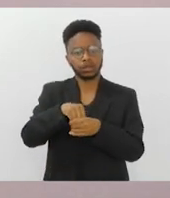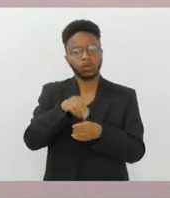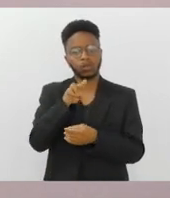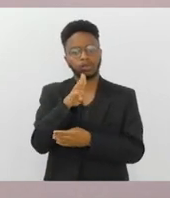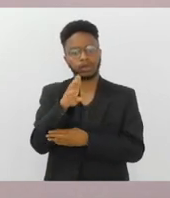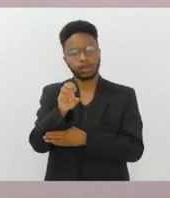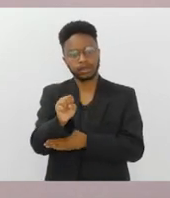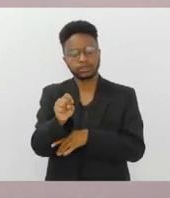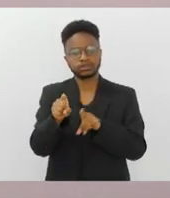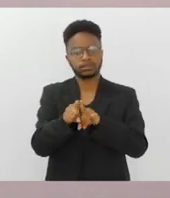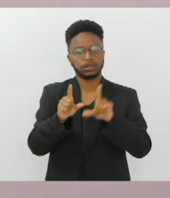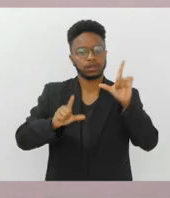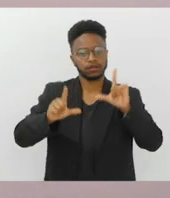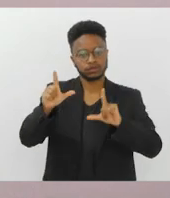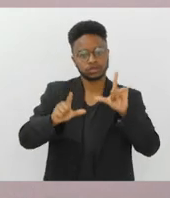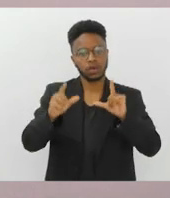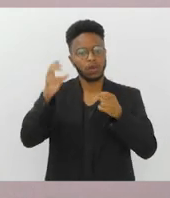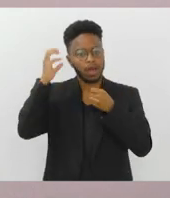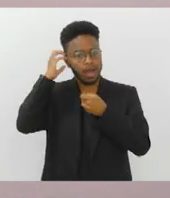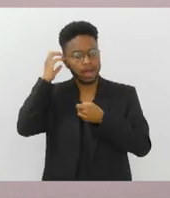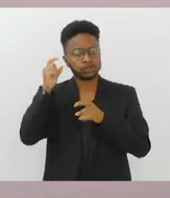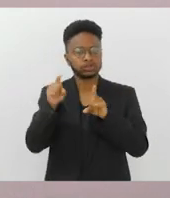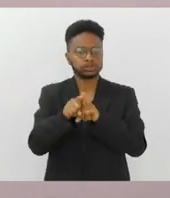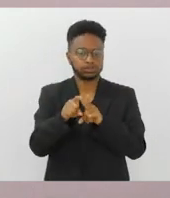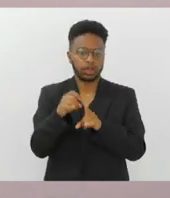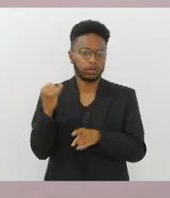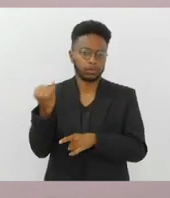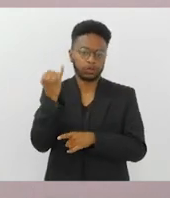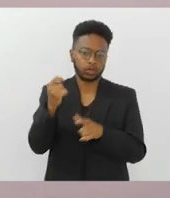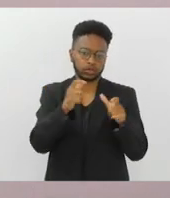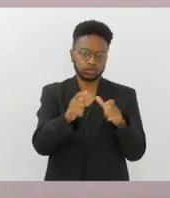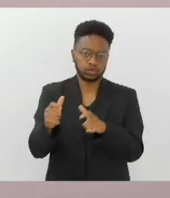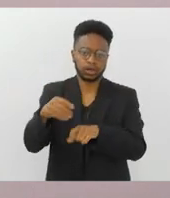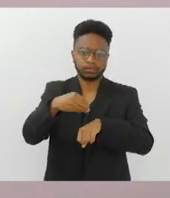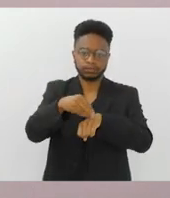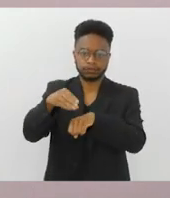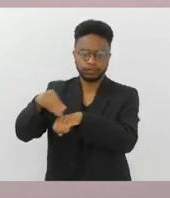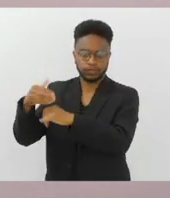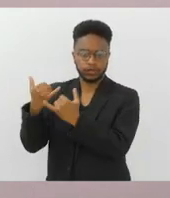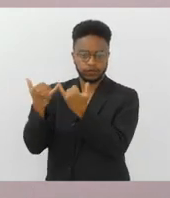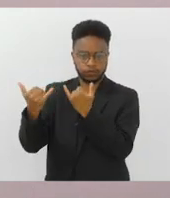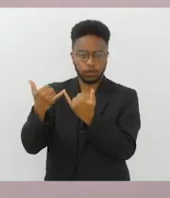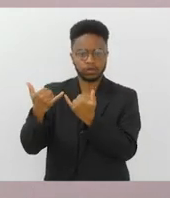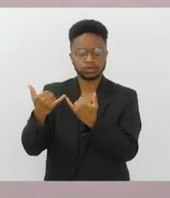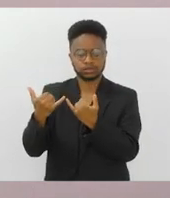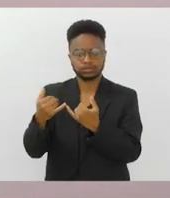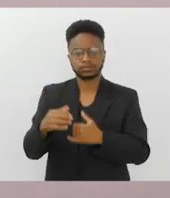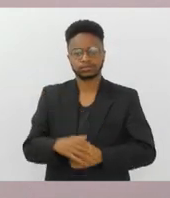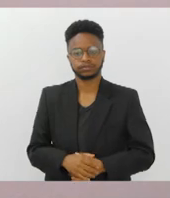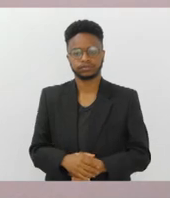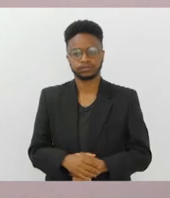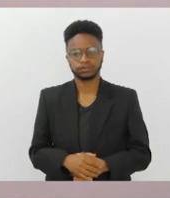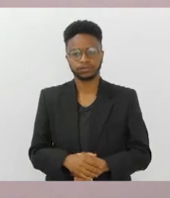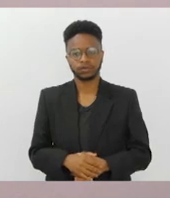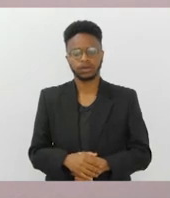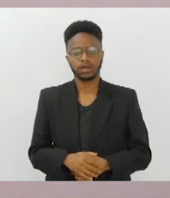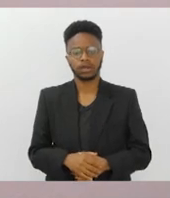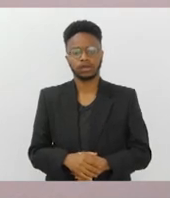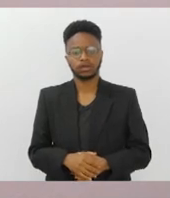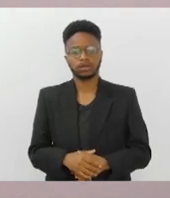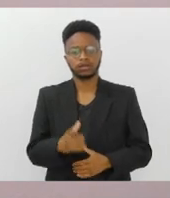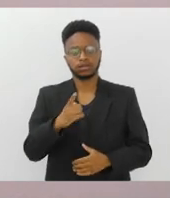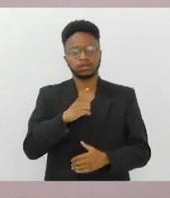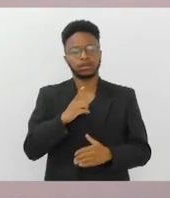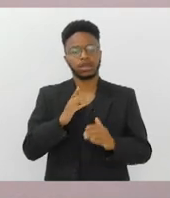TV, rádio, também esses são lugares centrais onde essas campanhas permanentes podem